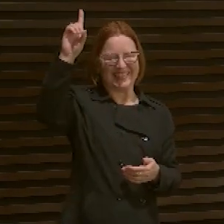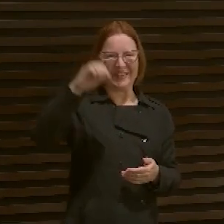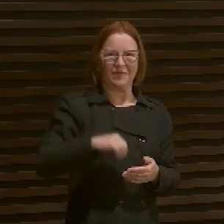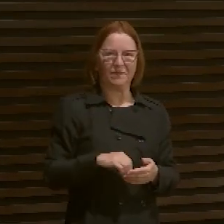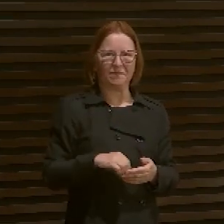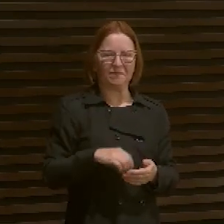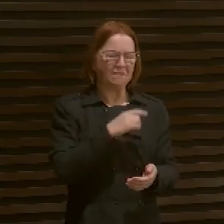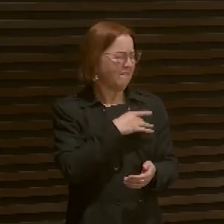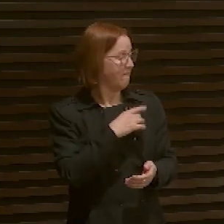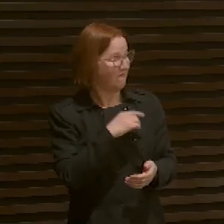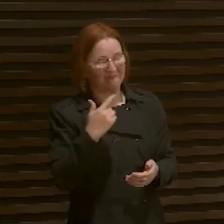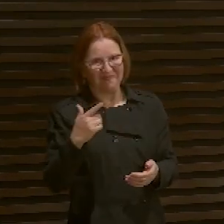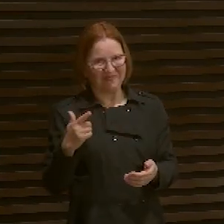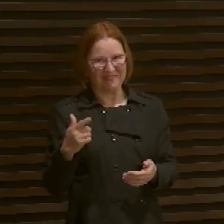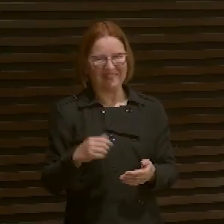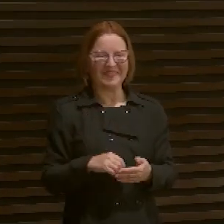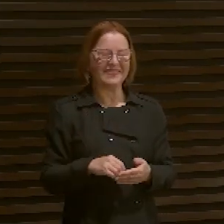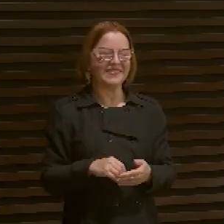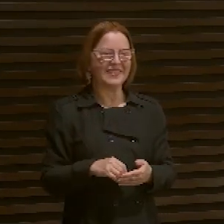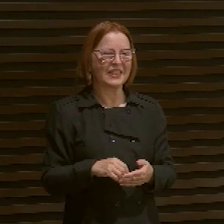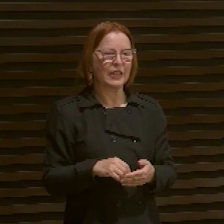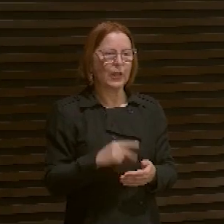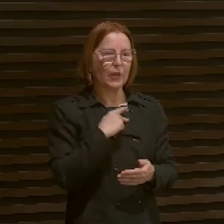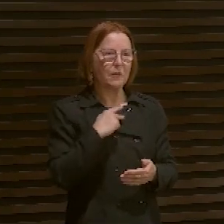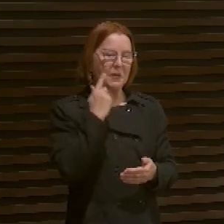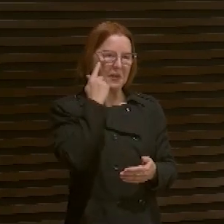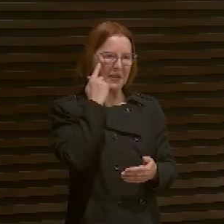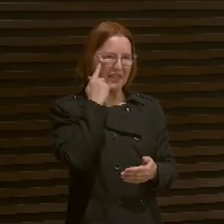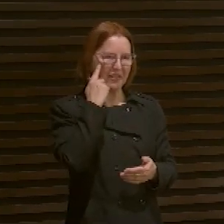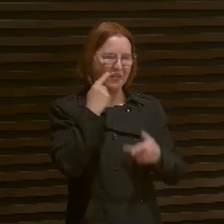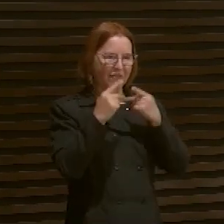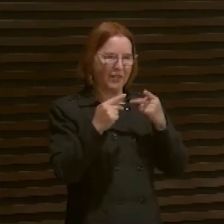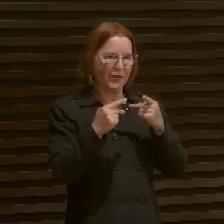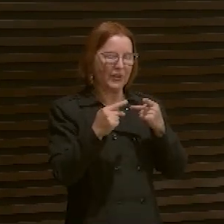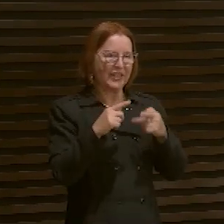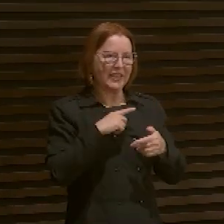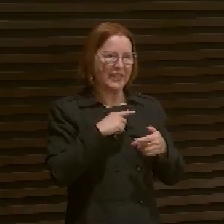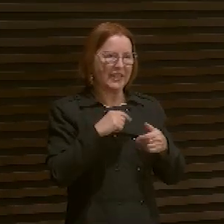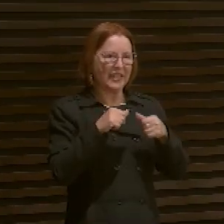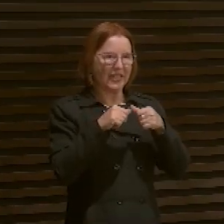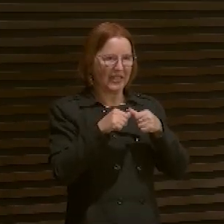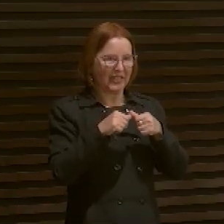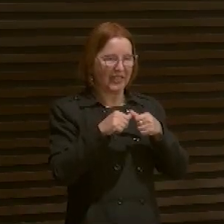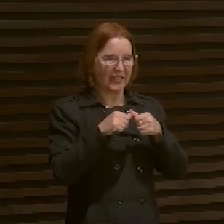Não temais. Segundo o pastor Glênio, existe essa expressão 365 vezes na Bíblia, né, pastor?